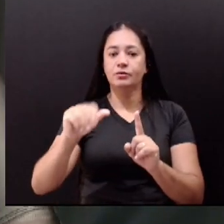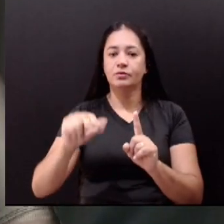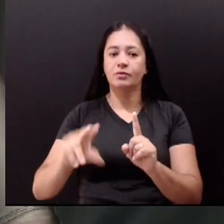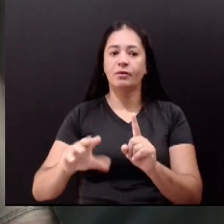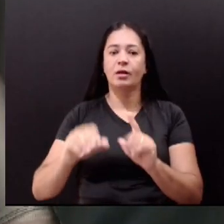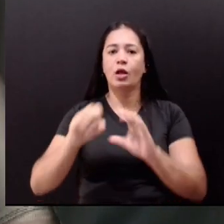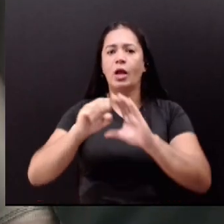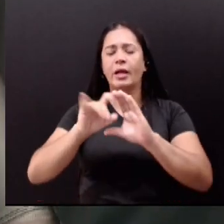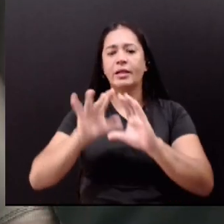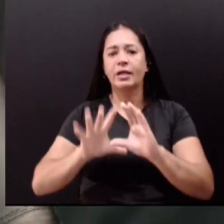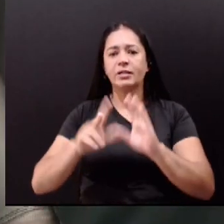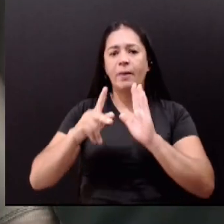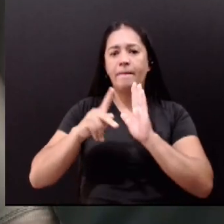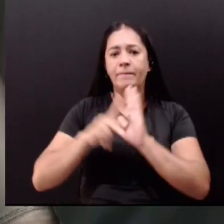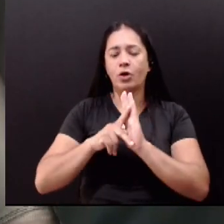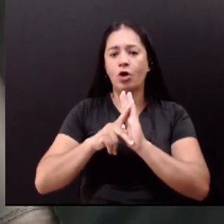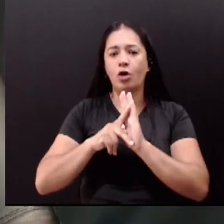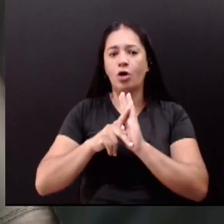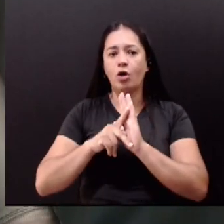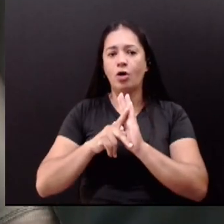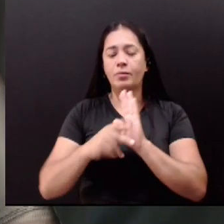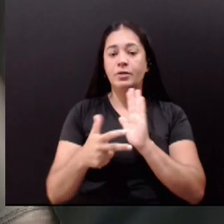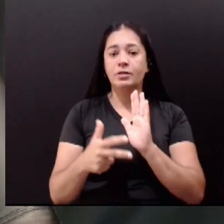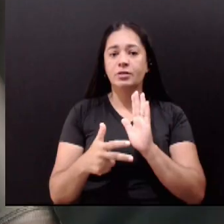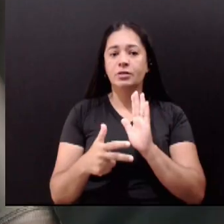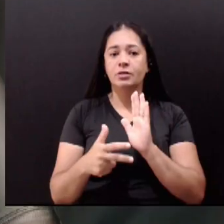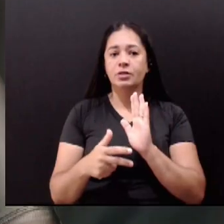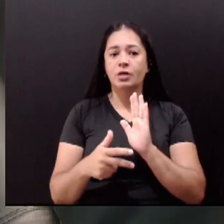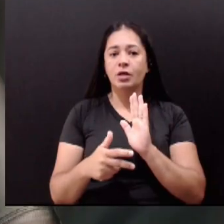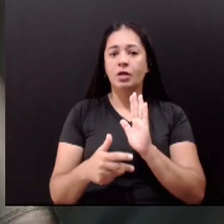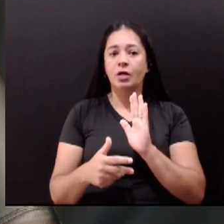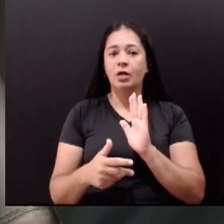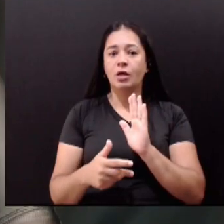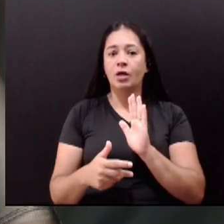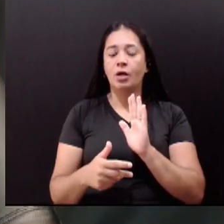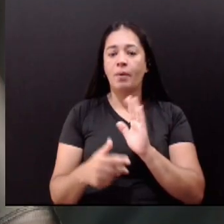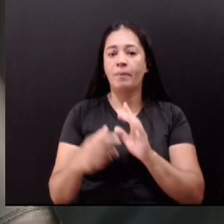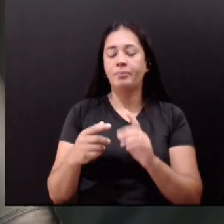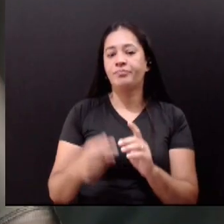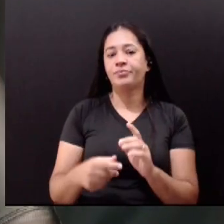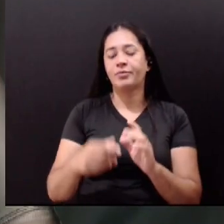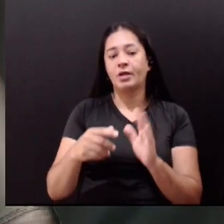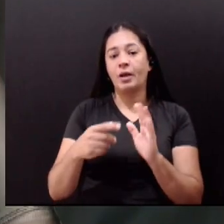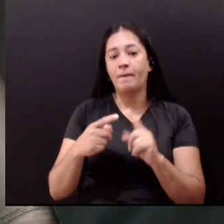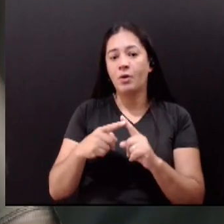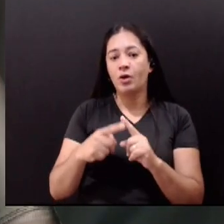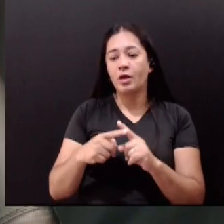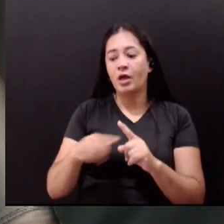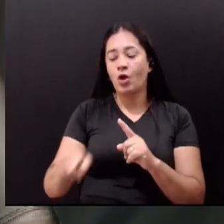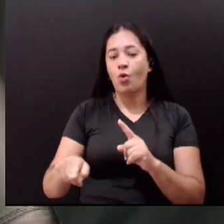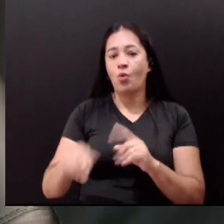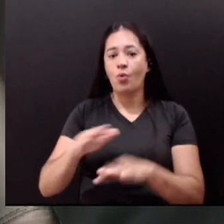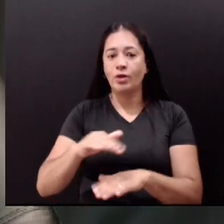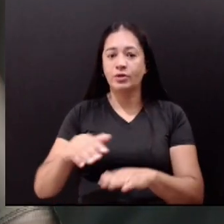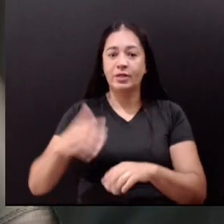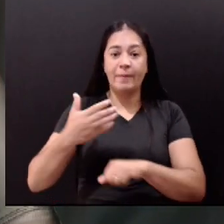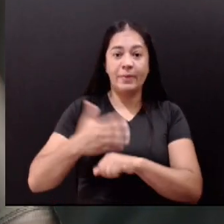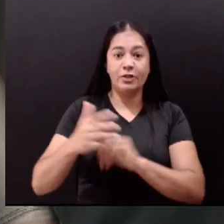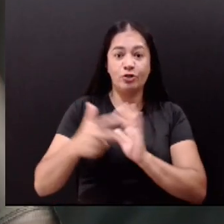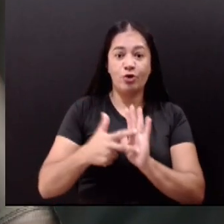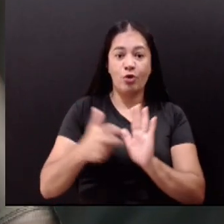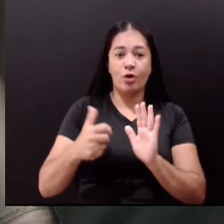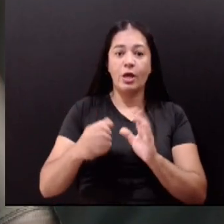por um adolescente? O que caracteriza um crime digital quando é cometido por um adolescente e quais são as consequências